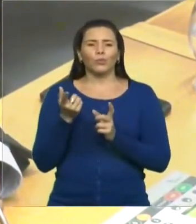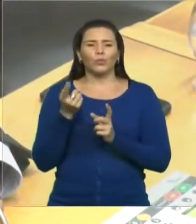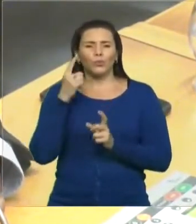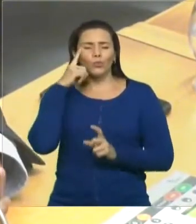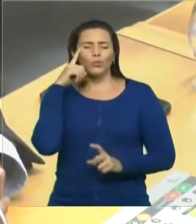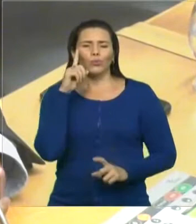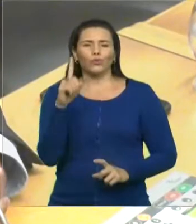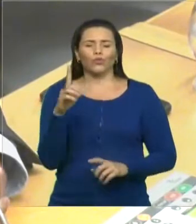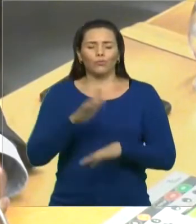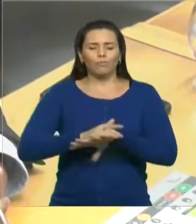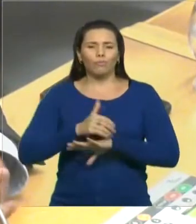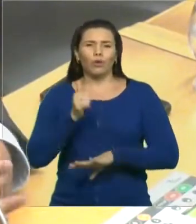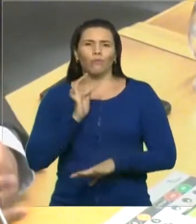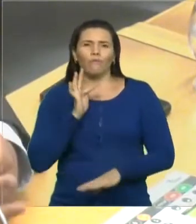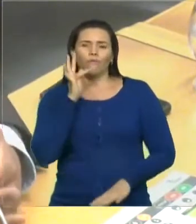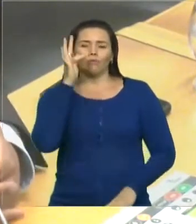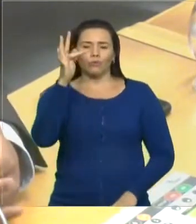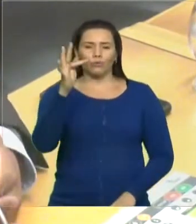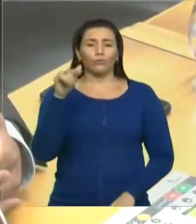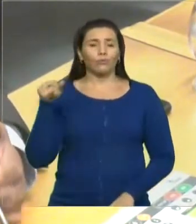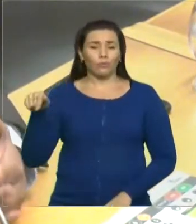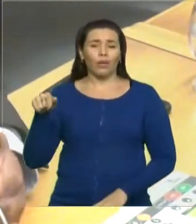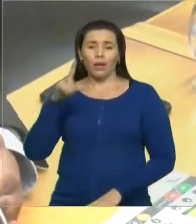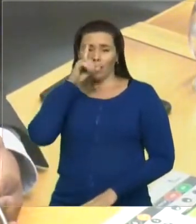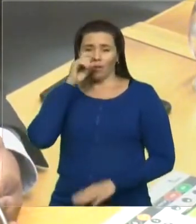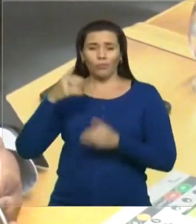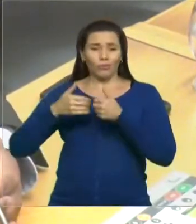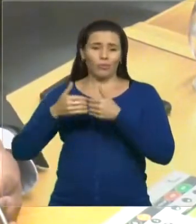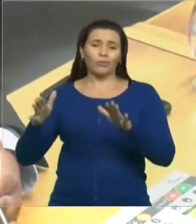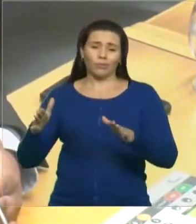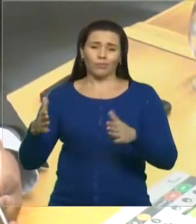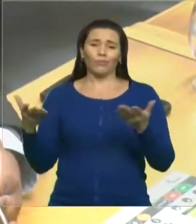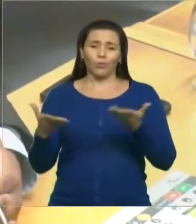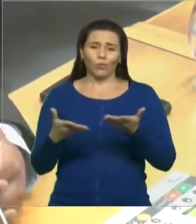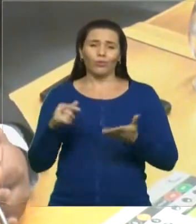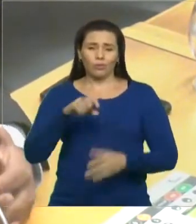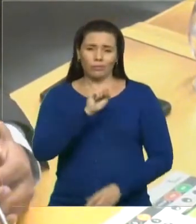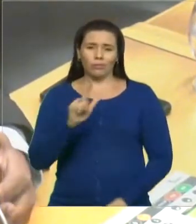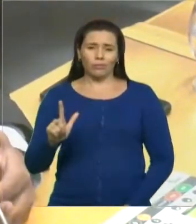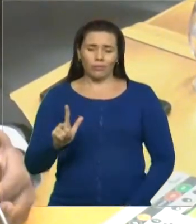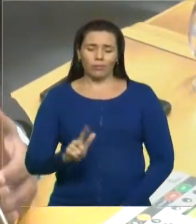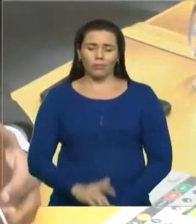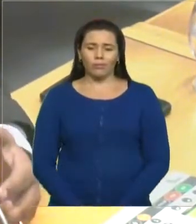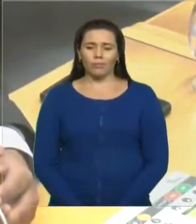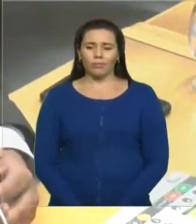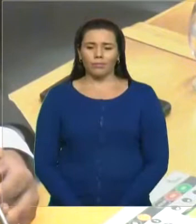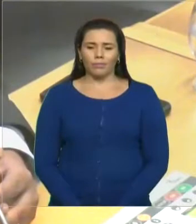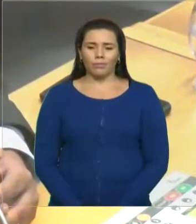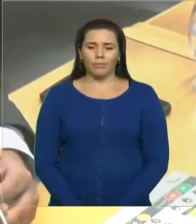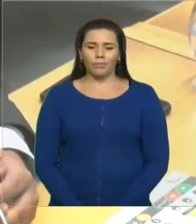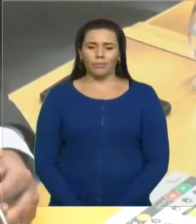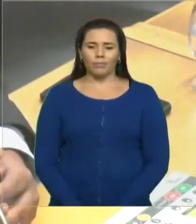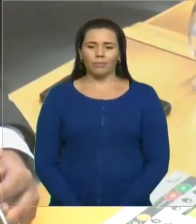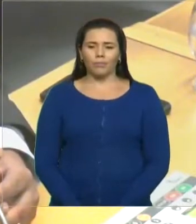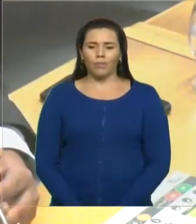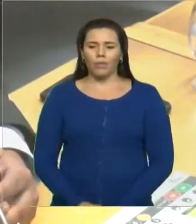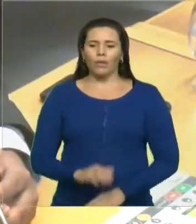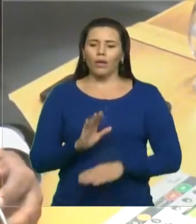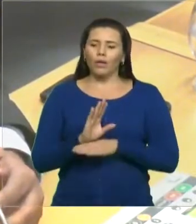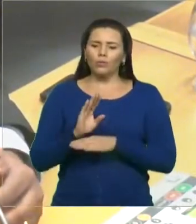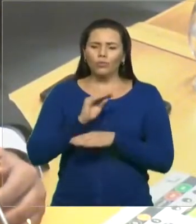nesse serviço que foi aberto hoje aqui em São Luís, reforçando o atendimento,